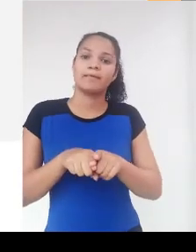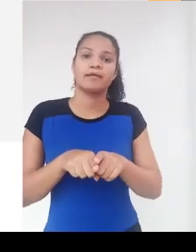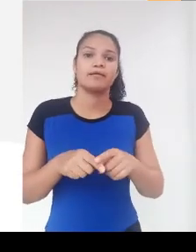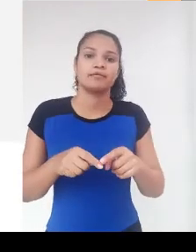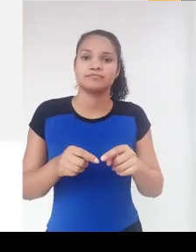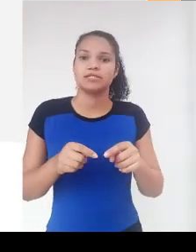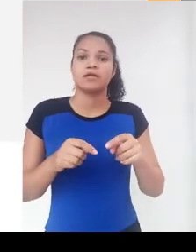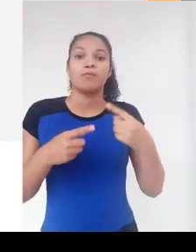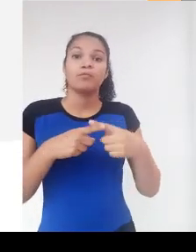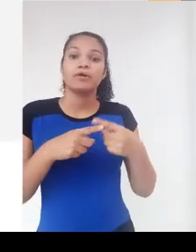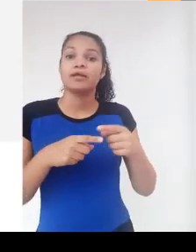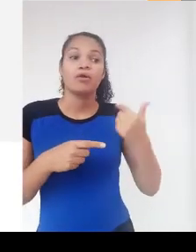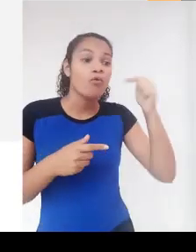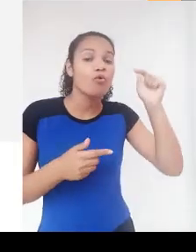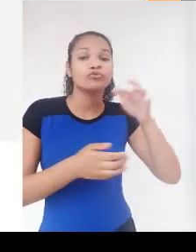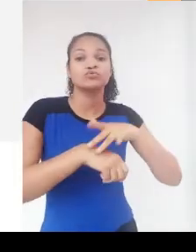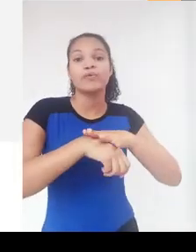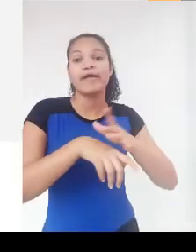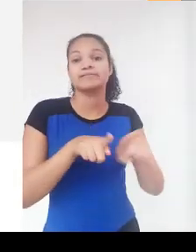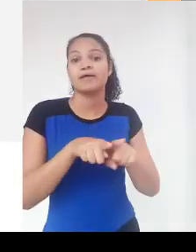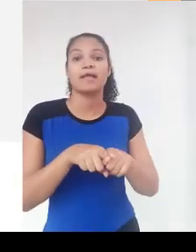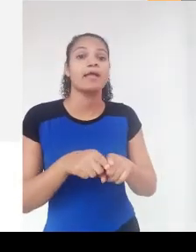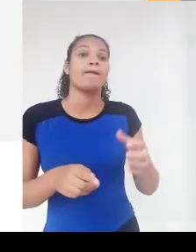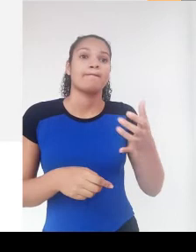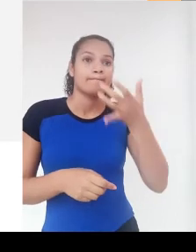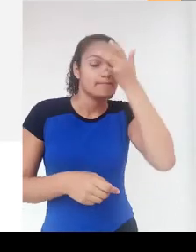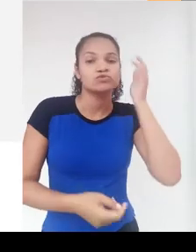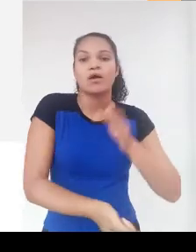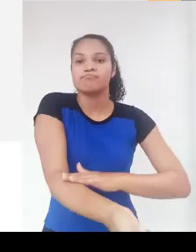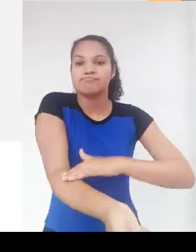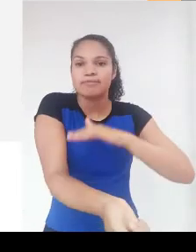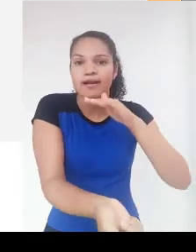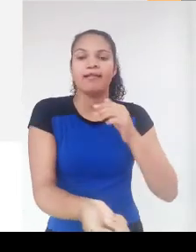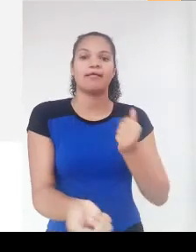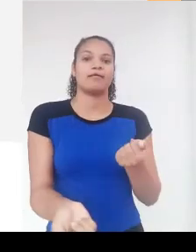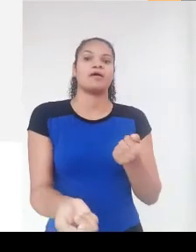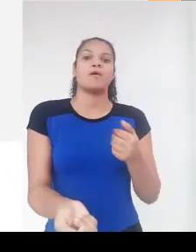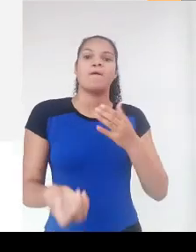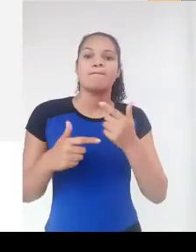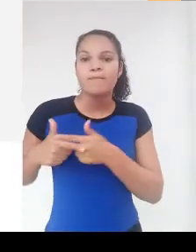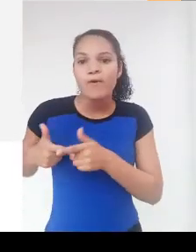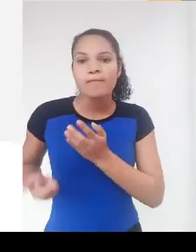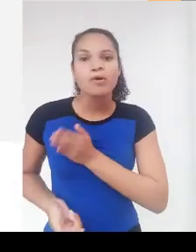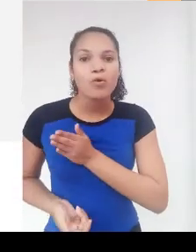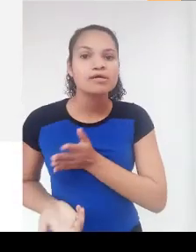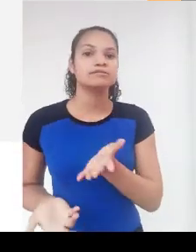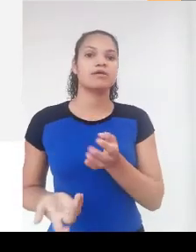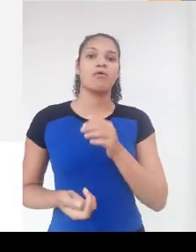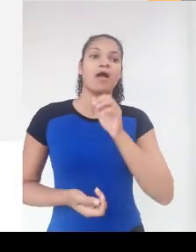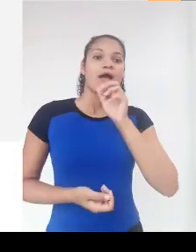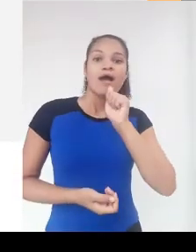outras doenças estão aí. As pessoas não deixam de ficar diabéticas, não deixam de ser hipertensas, não deixam de ter